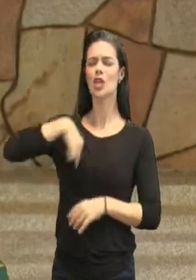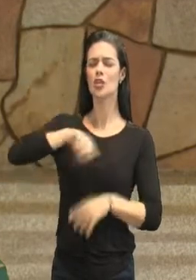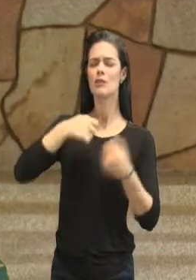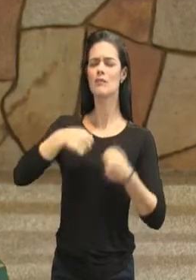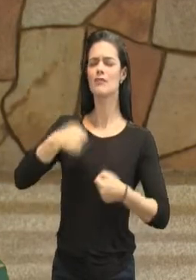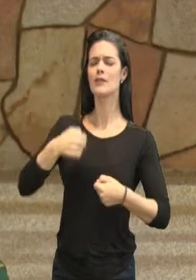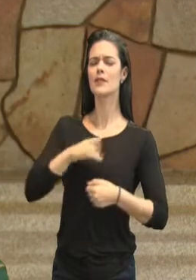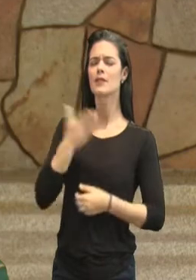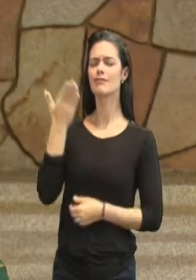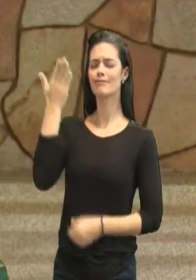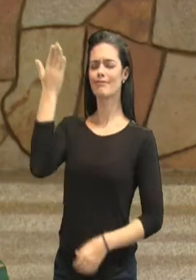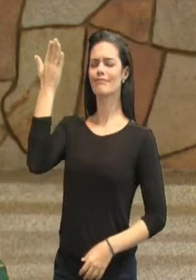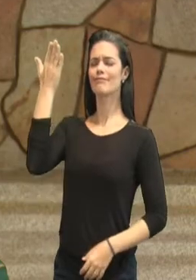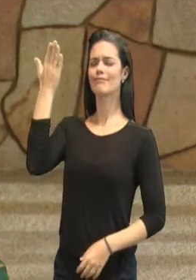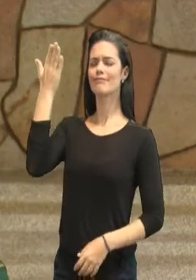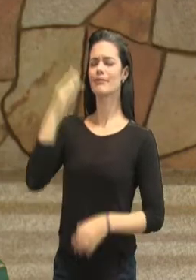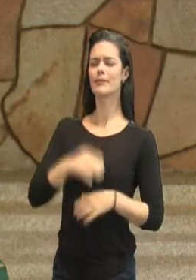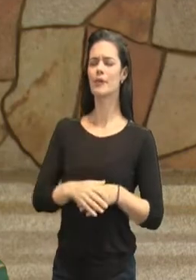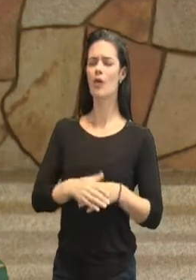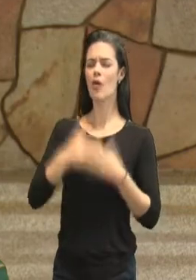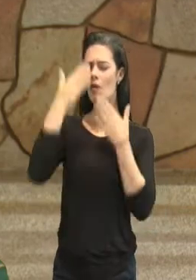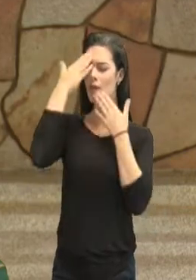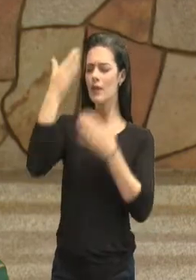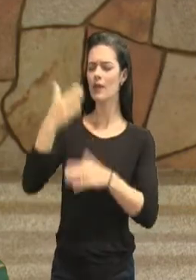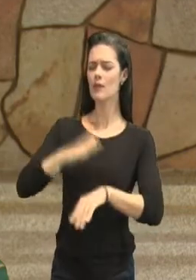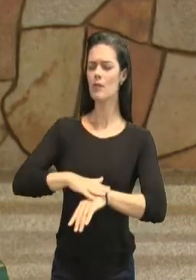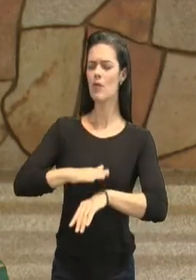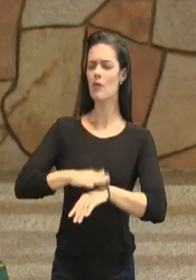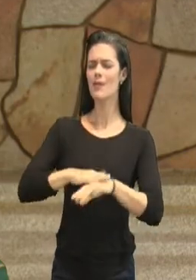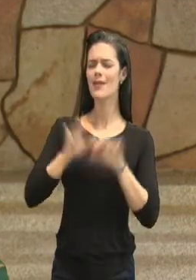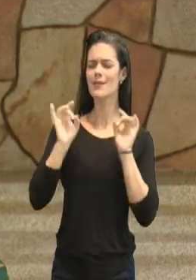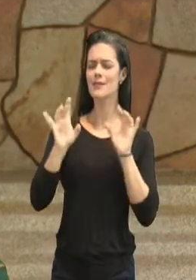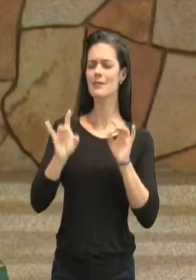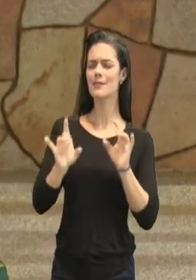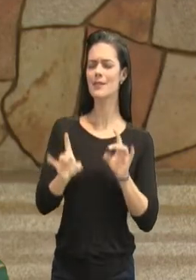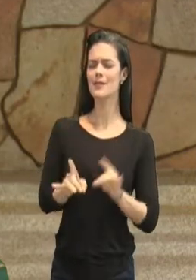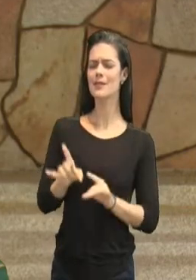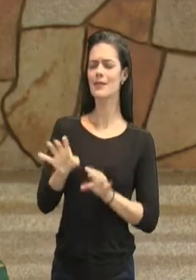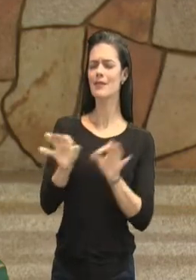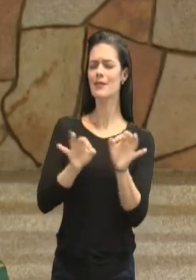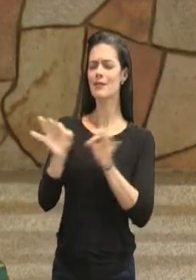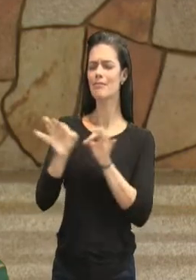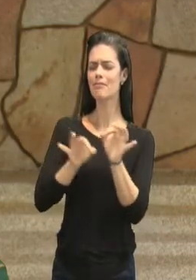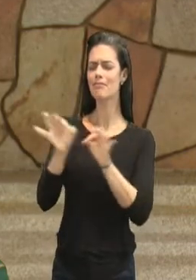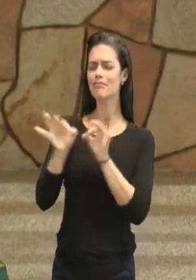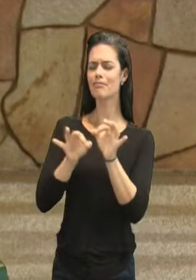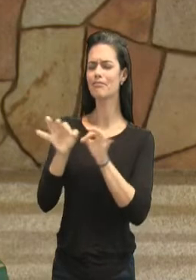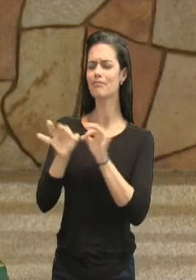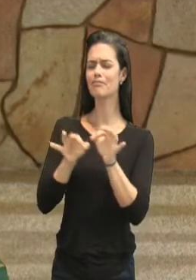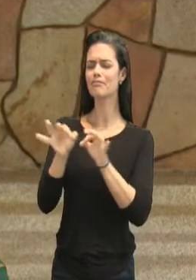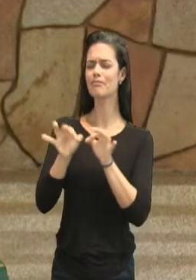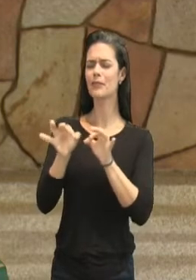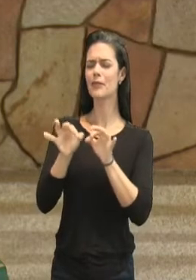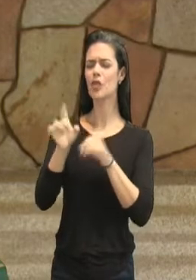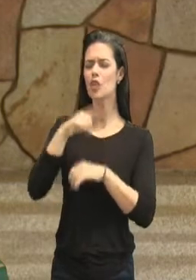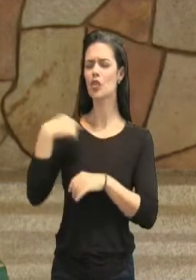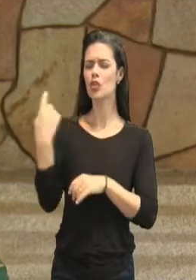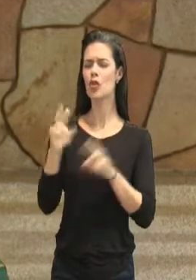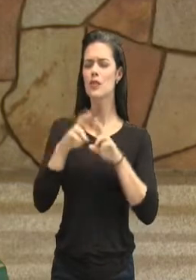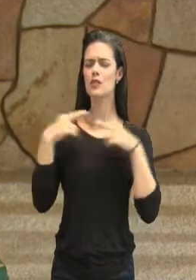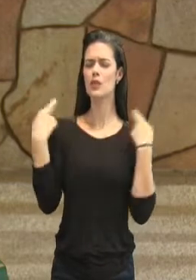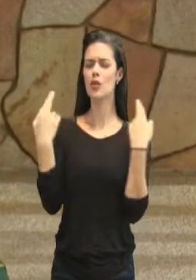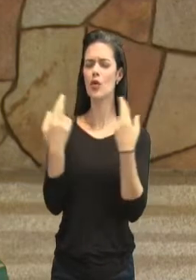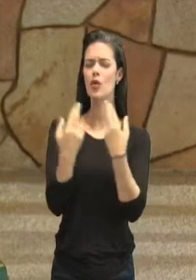nada. Obrigado, ó Pai, por esse momento que o Senhor preparou para nós, para estarmos reunidos em teu nome, cada